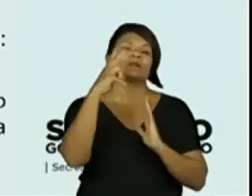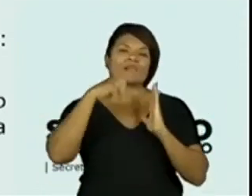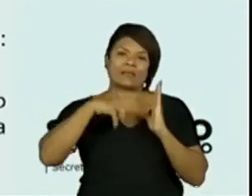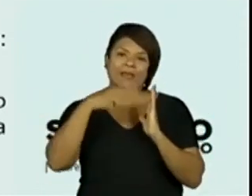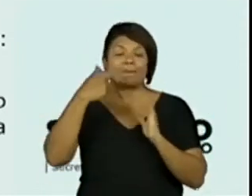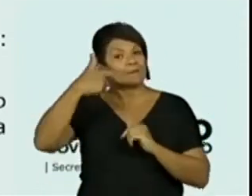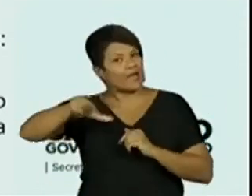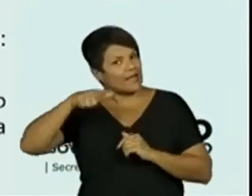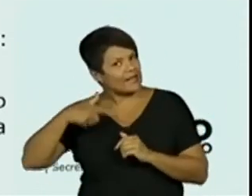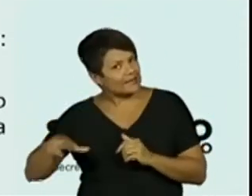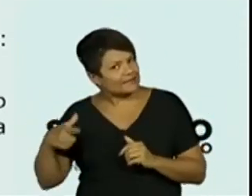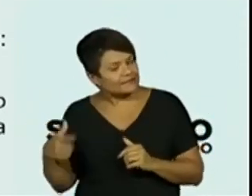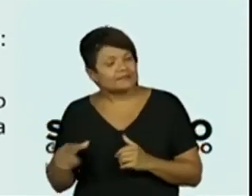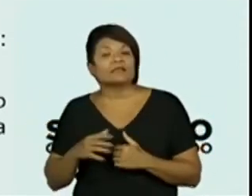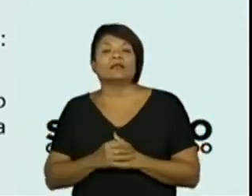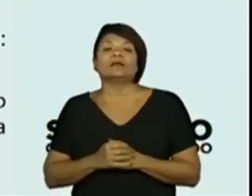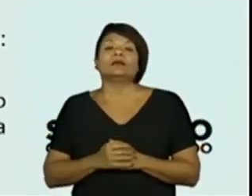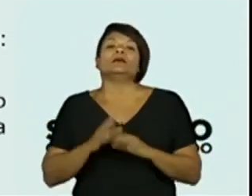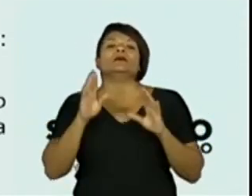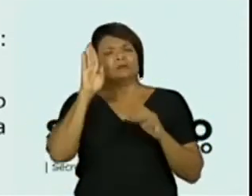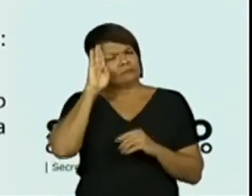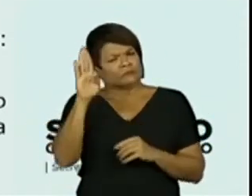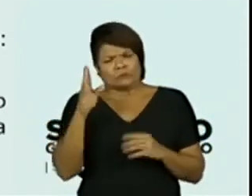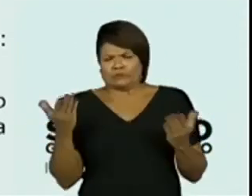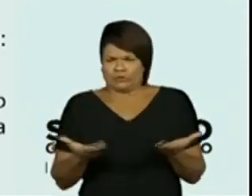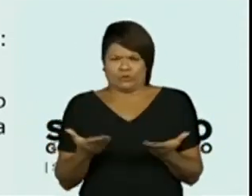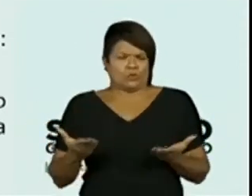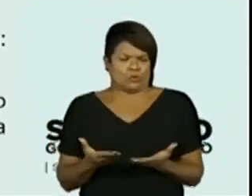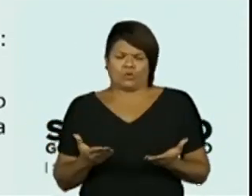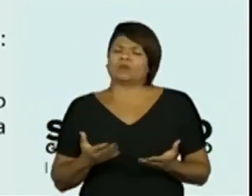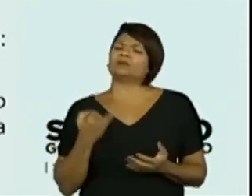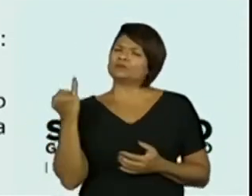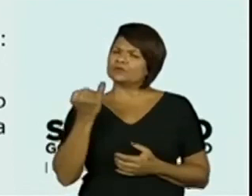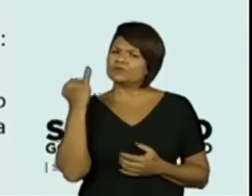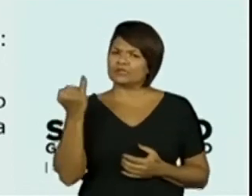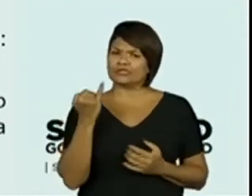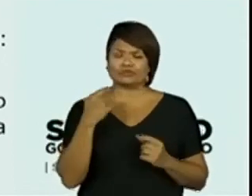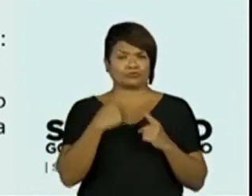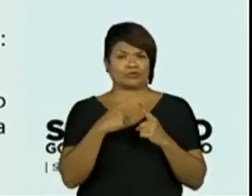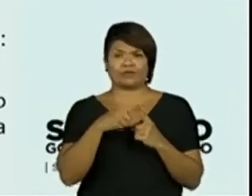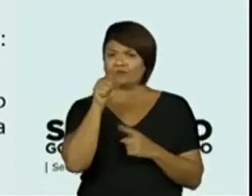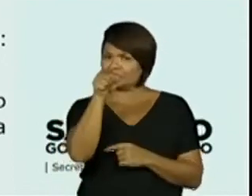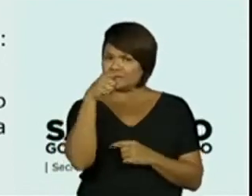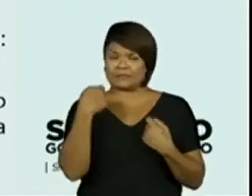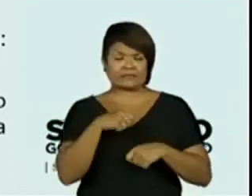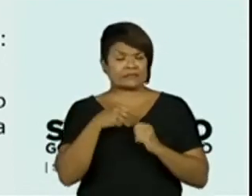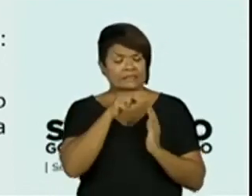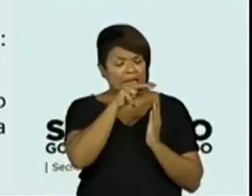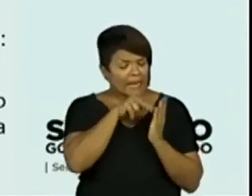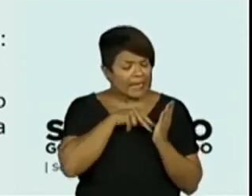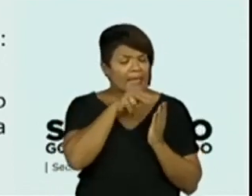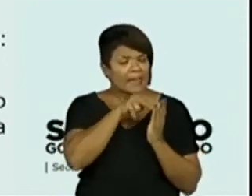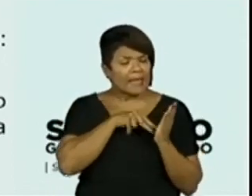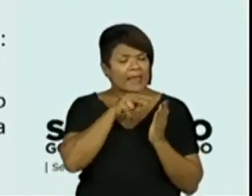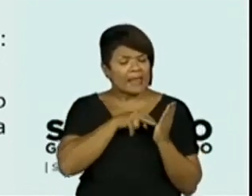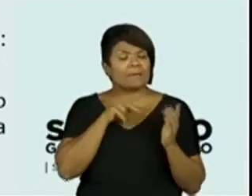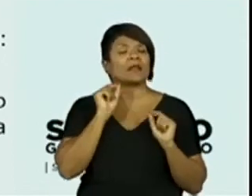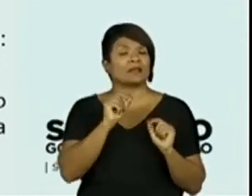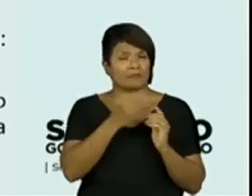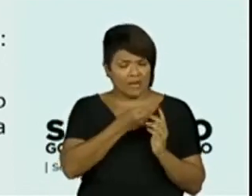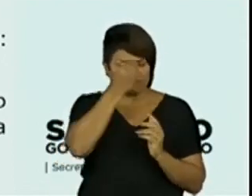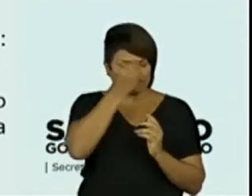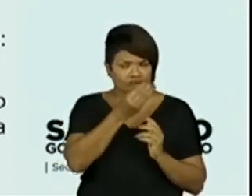sempre, principalmente agora, é fundamental. A leitura é a base de todo o processo de ensino-aprendizagem em qualquer